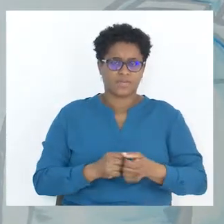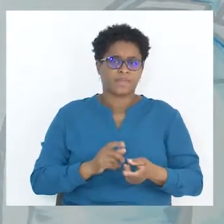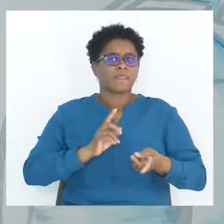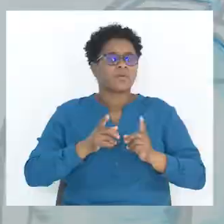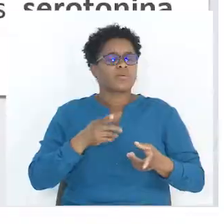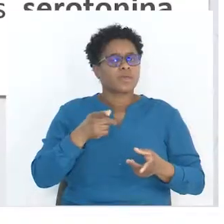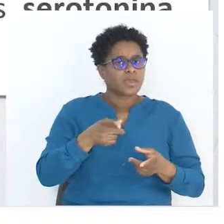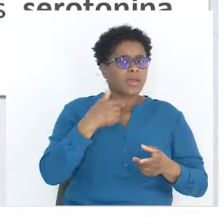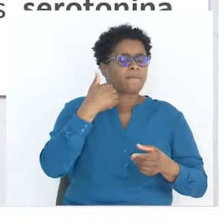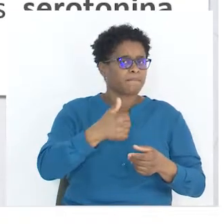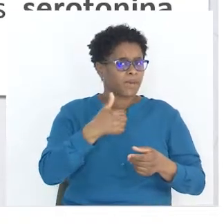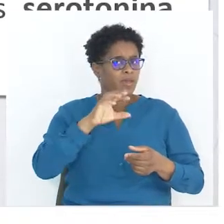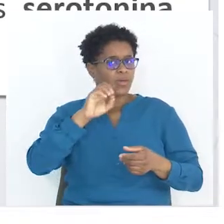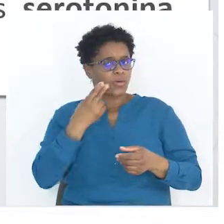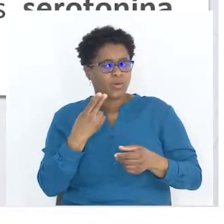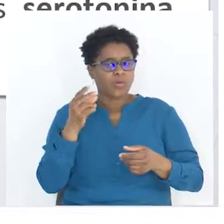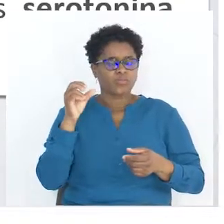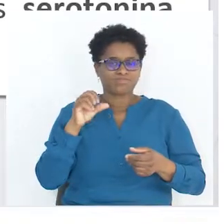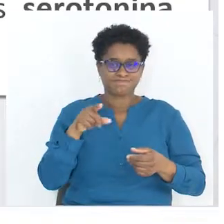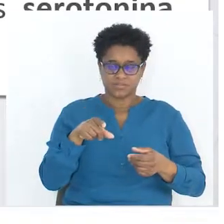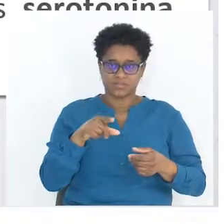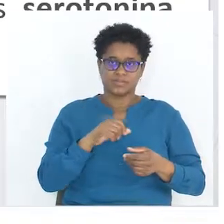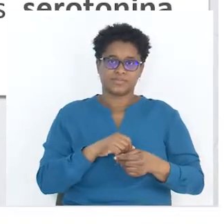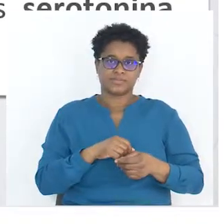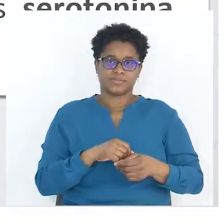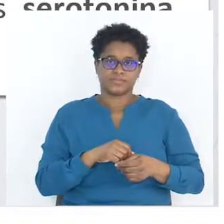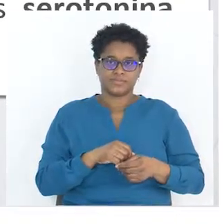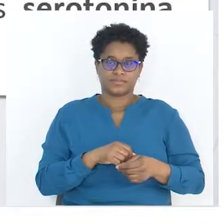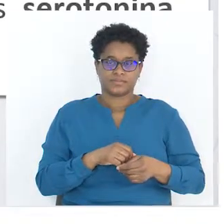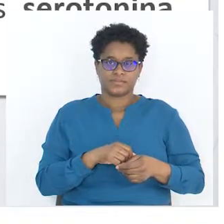que é aquilo que é bem ou mal disposto.